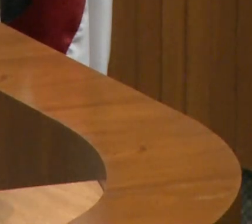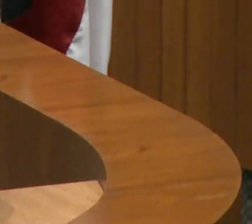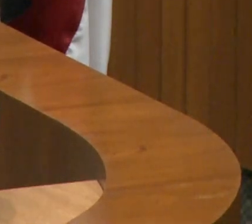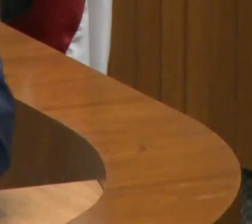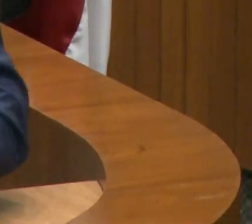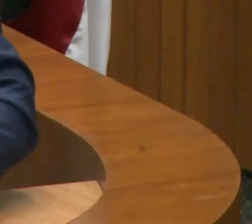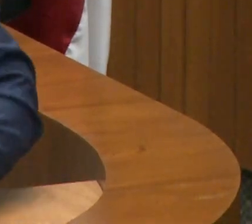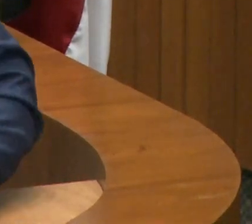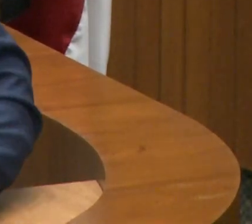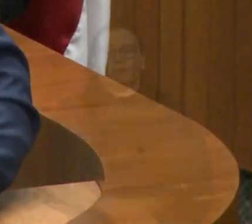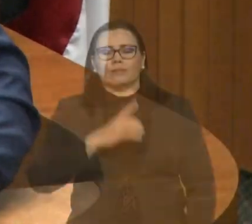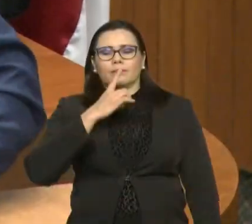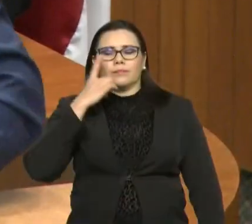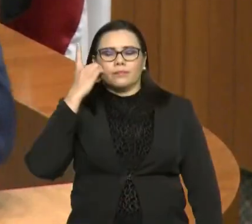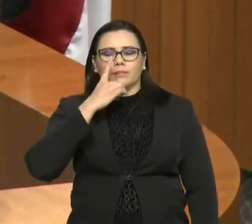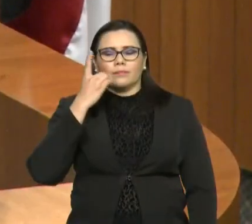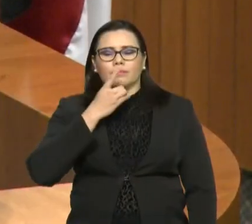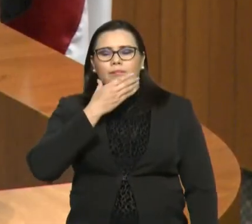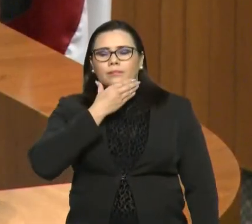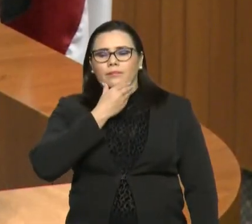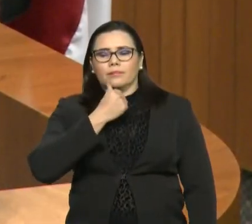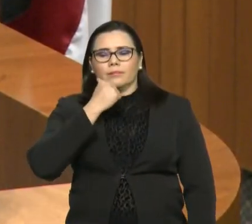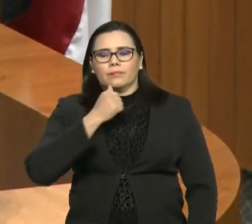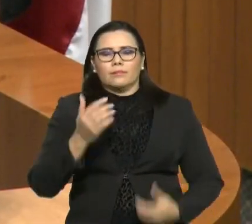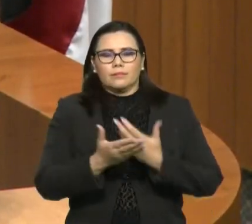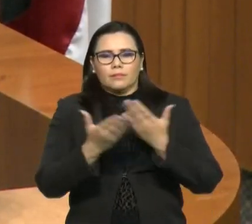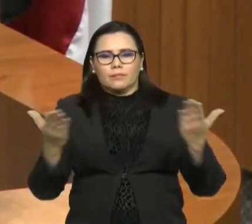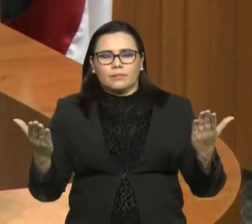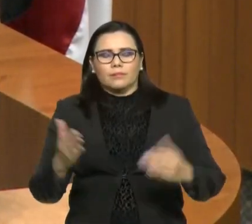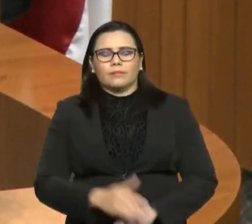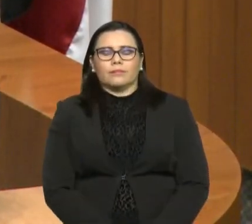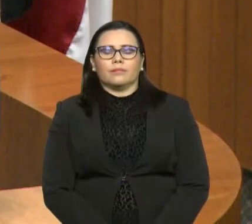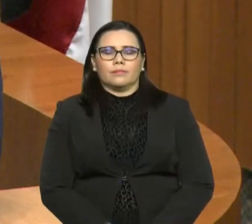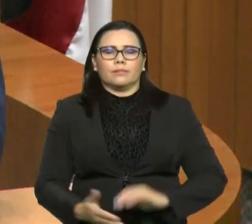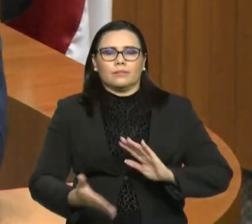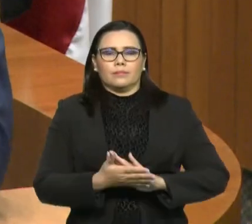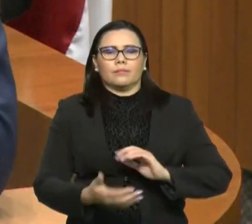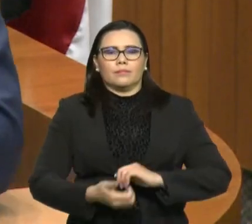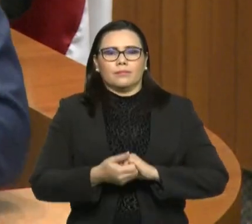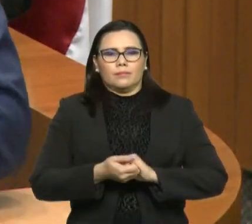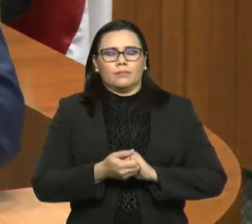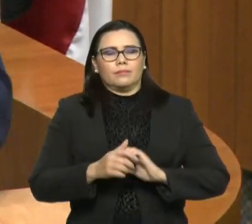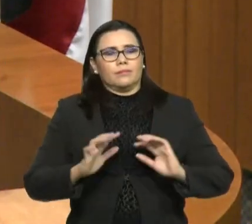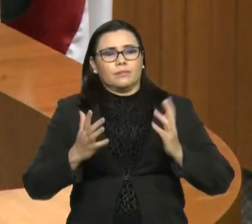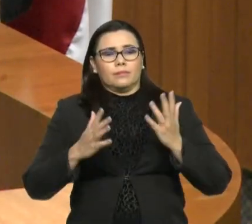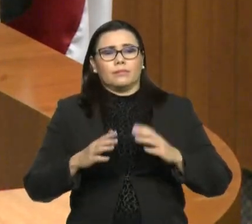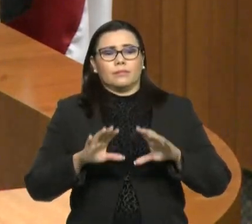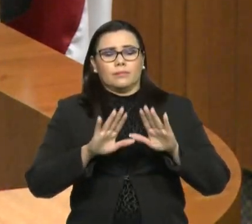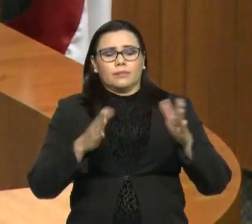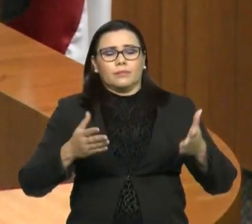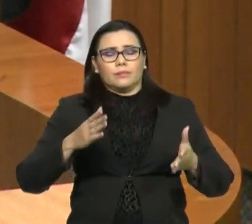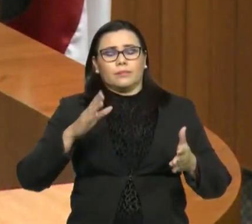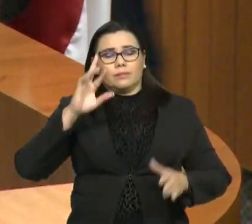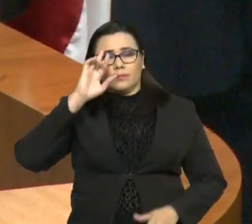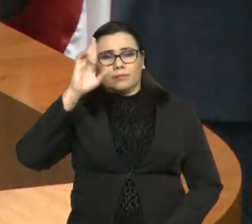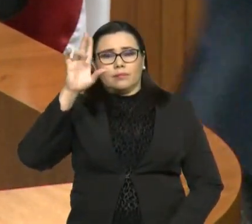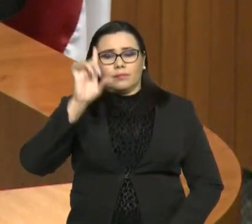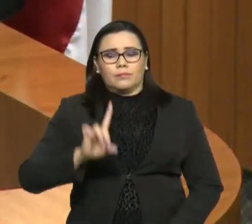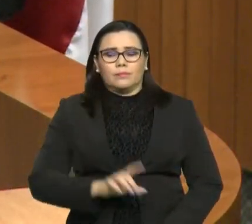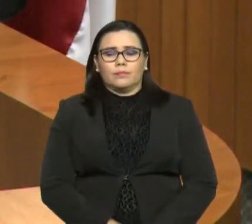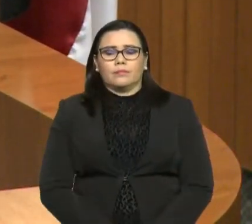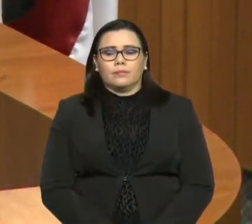Senhoras e senhores deputados, deputados, quero saudar a mesa, senhora presidente, senhores da